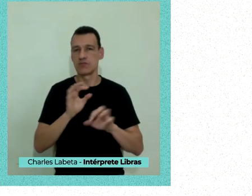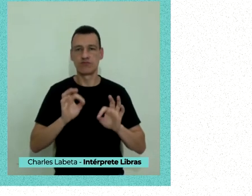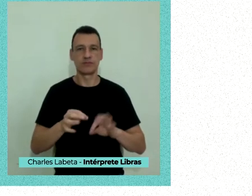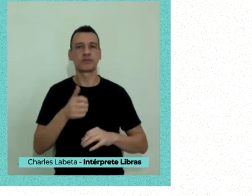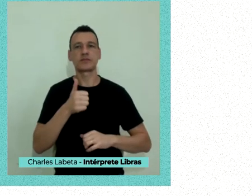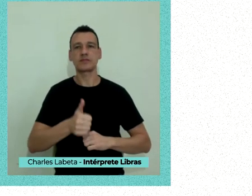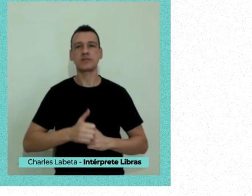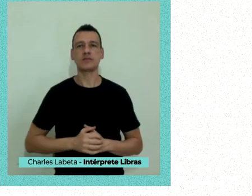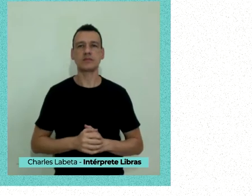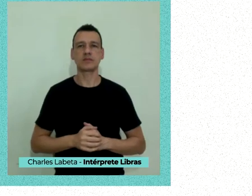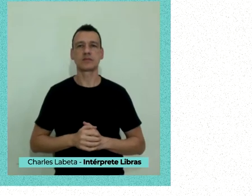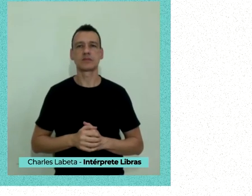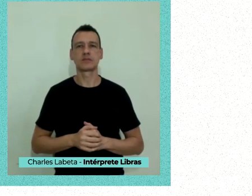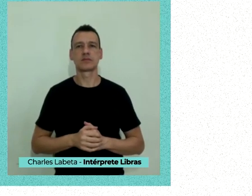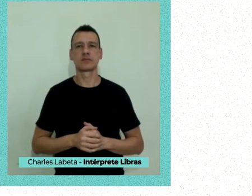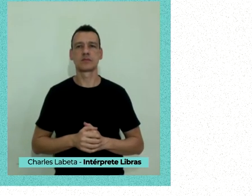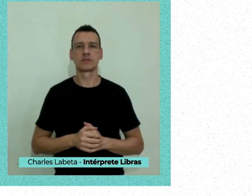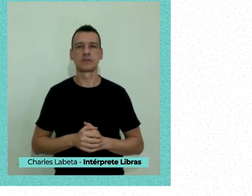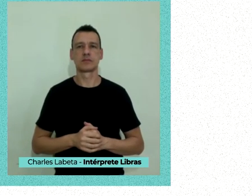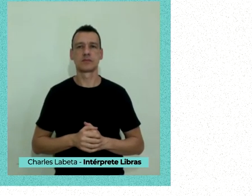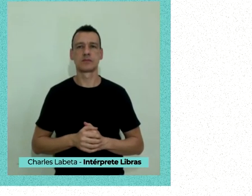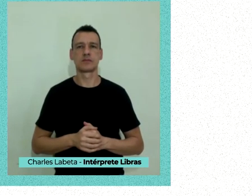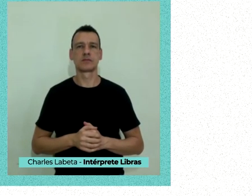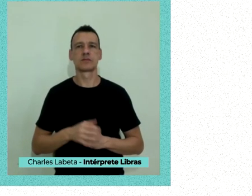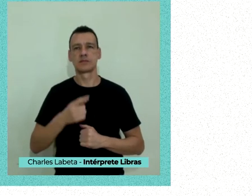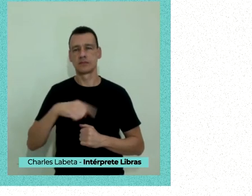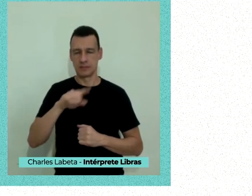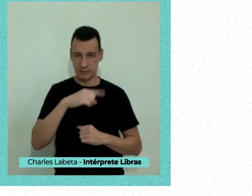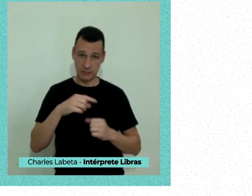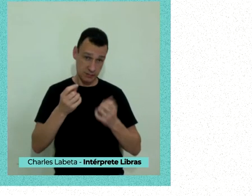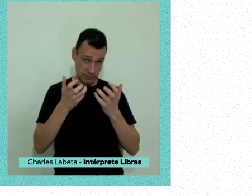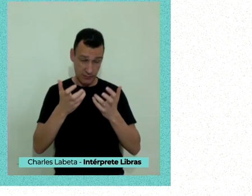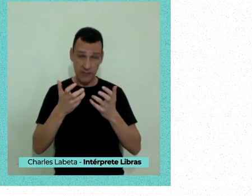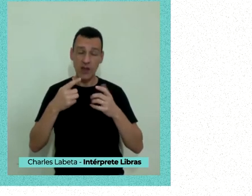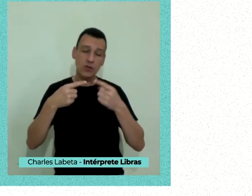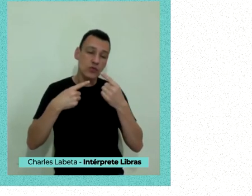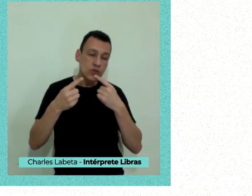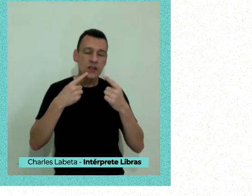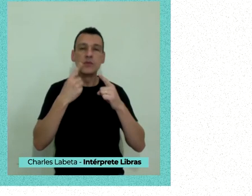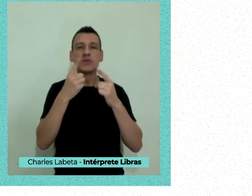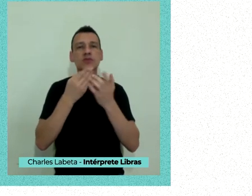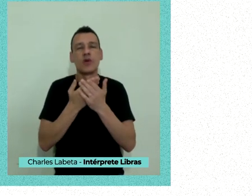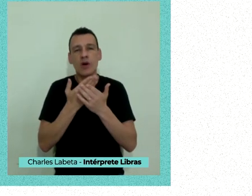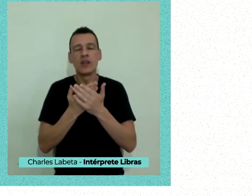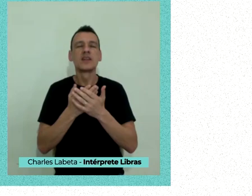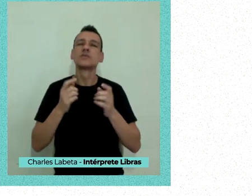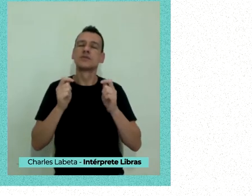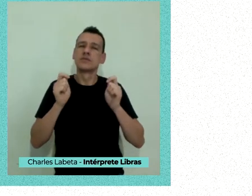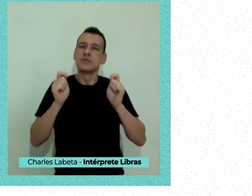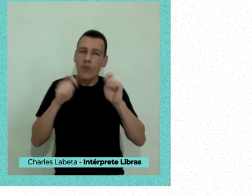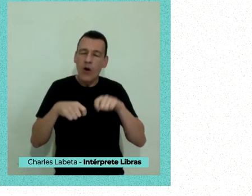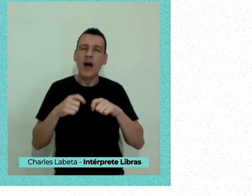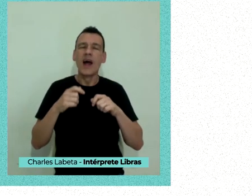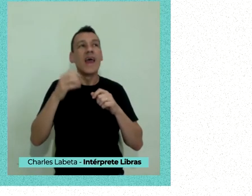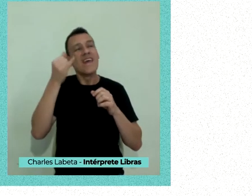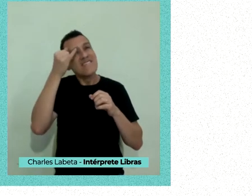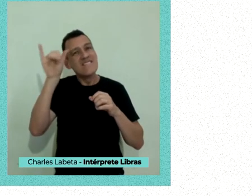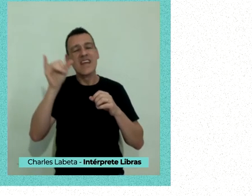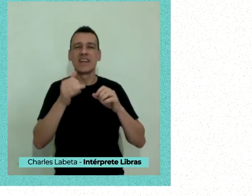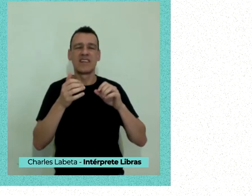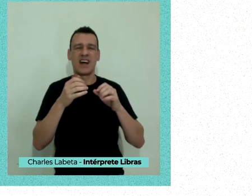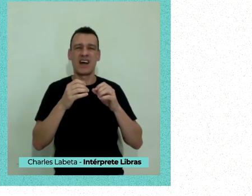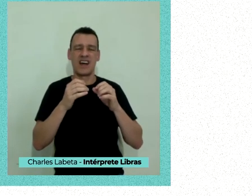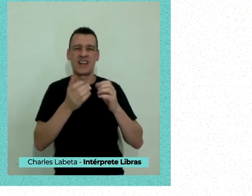debater uma escola que compreende e que busca romper mecanismos de exclusão e de